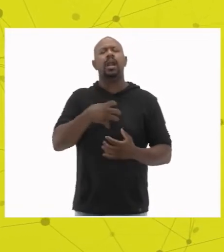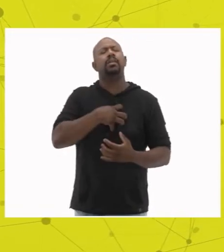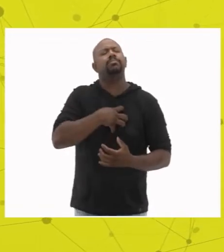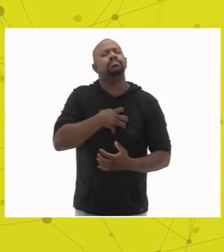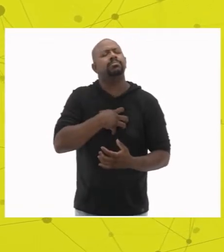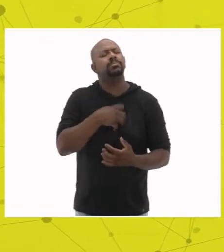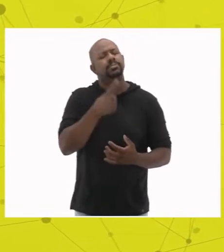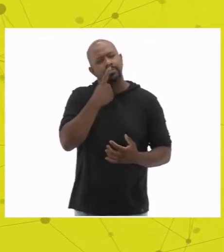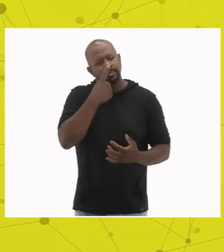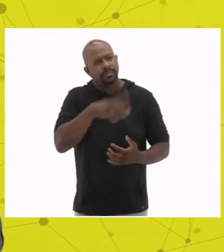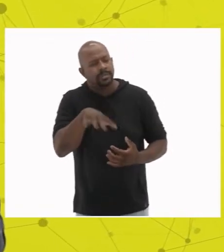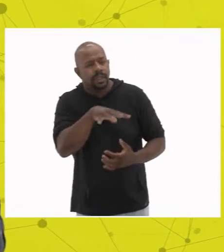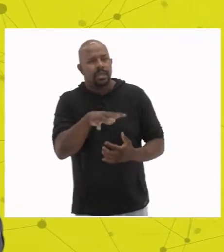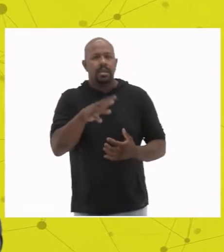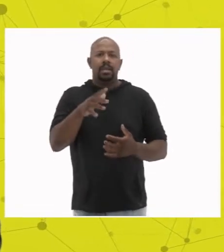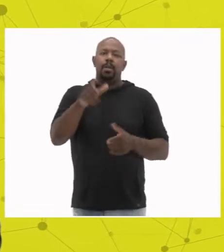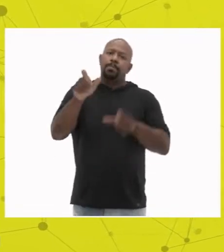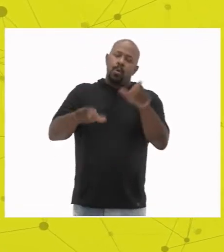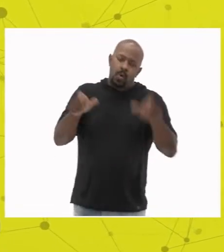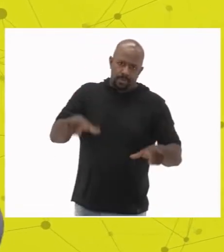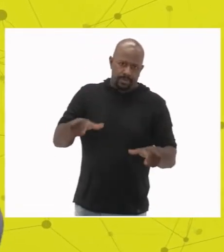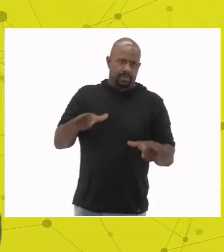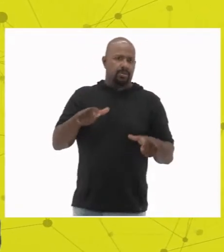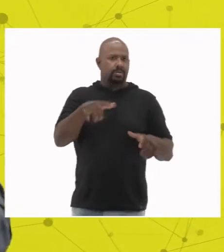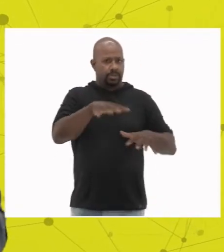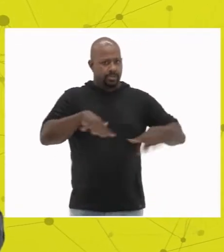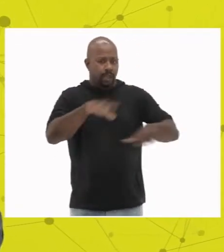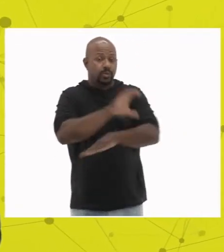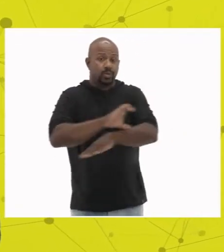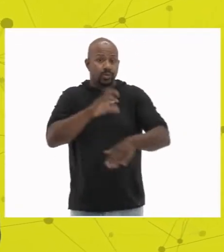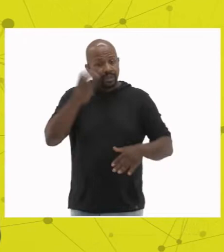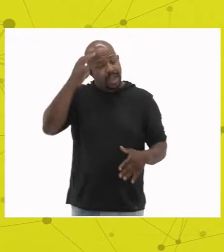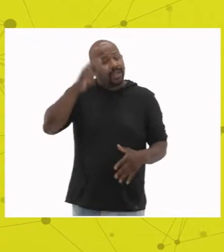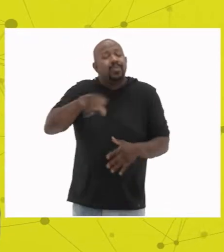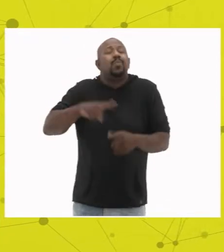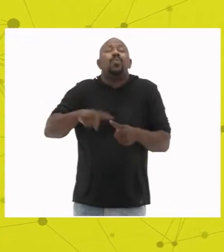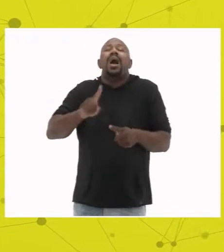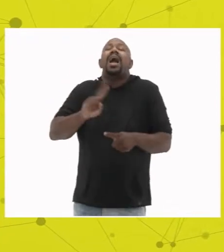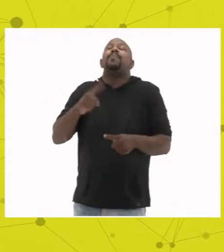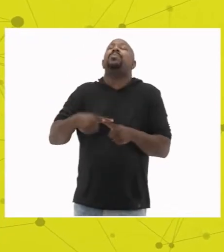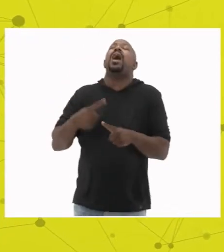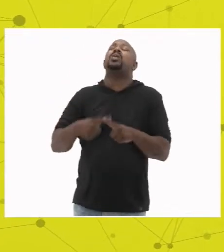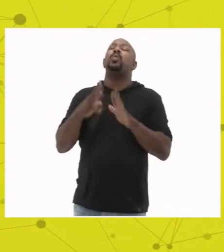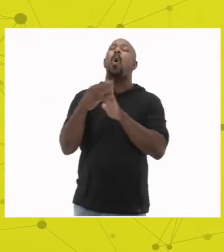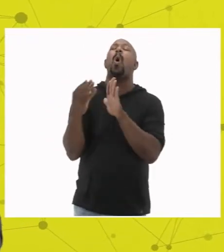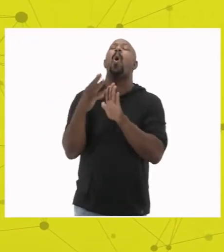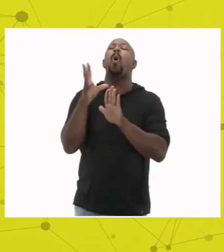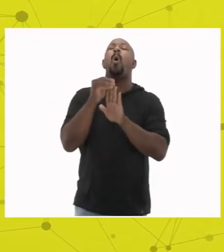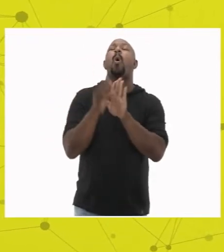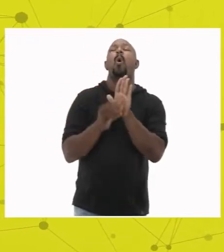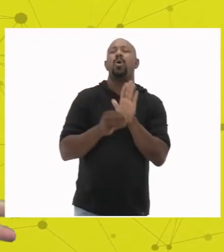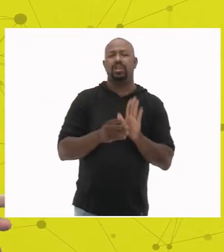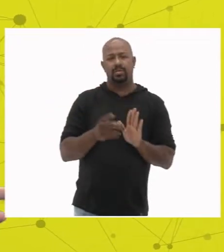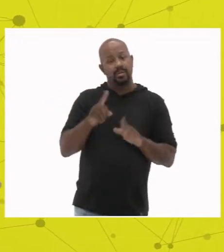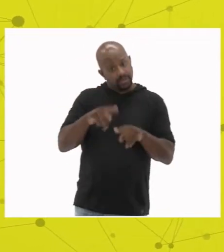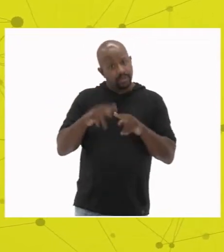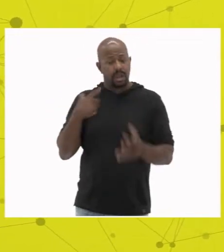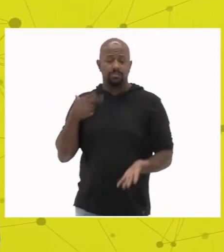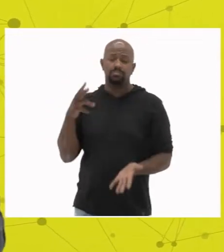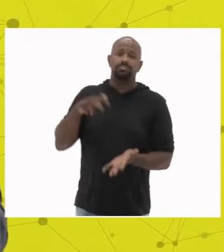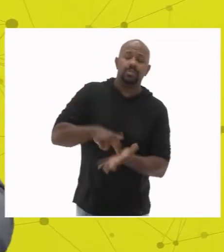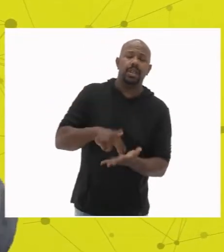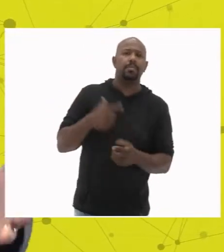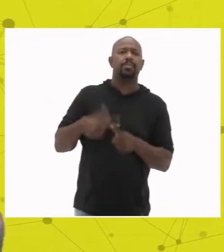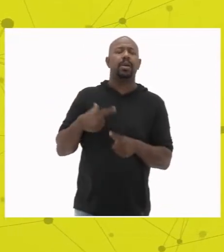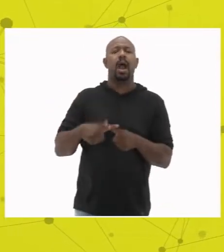certos públicos em museus e espaços culturais, portanto, não se dá por causa do conteúdo. Afinal, estão ali por algum motivo